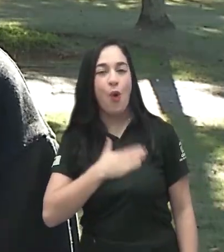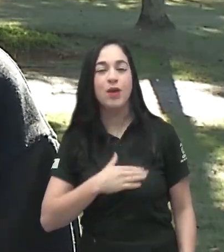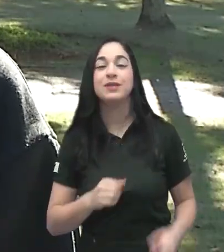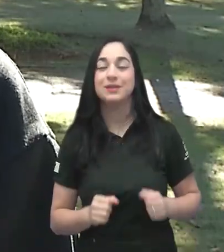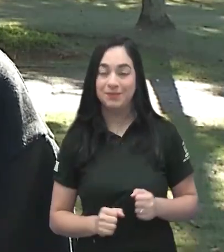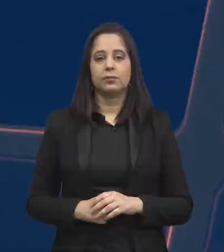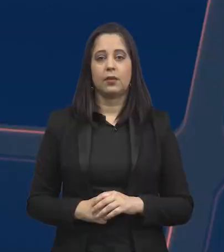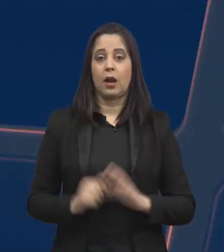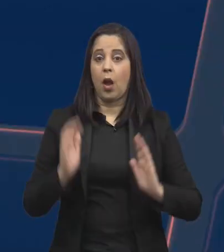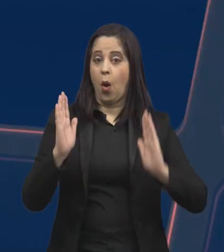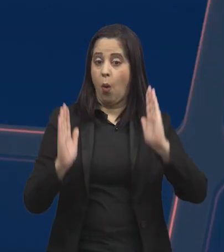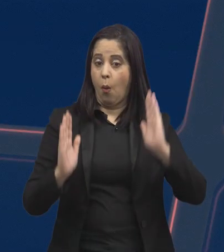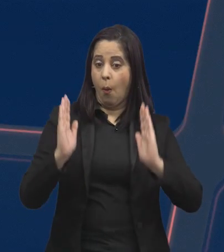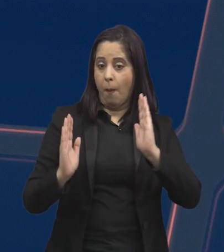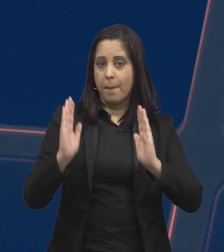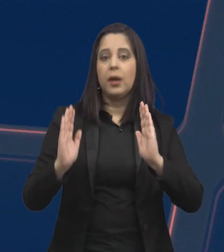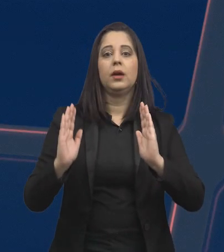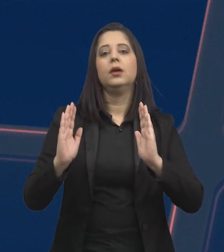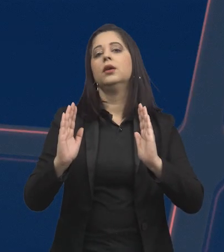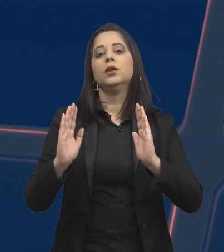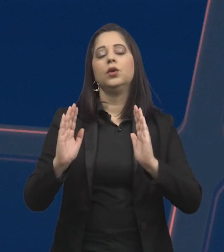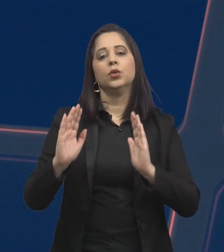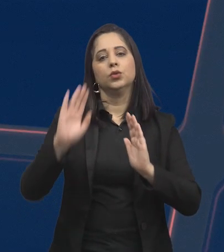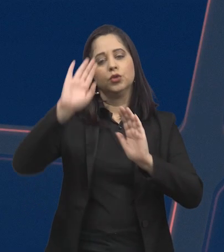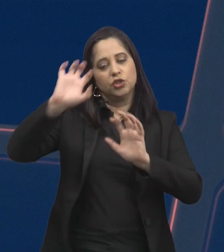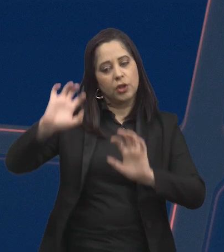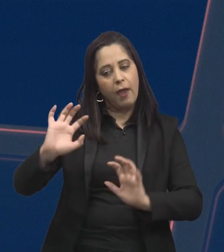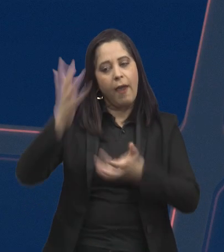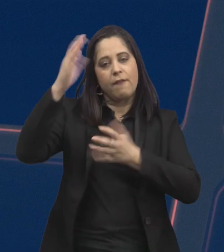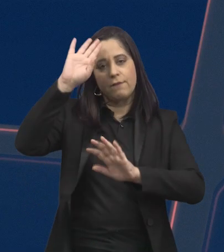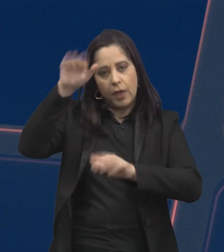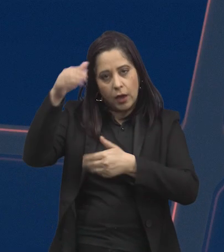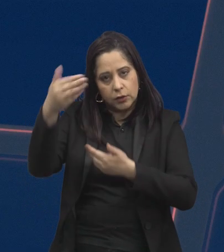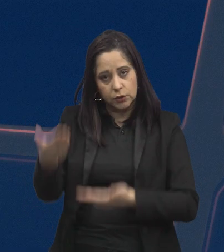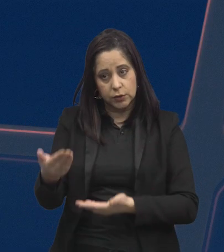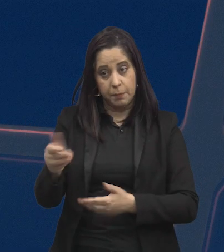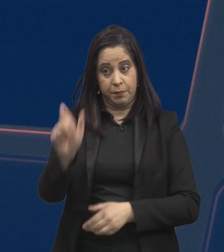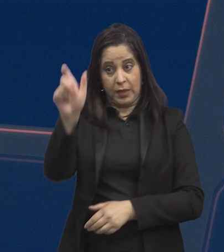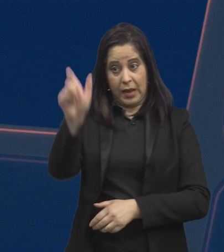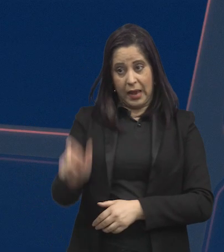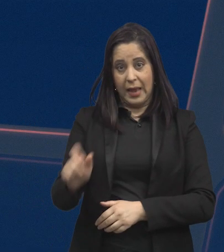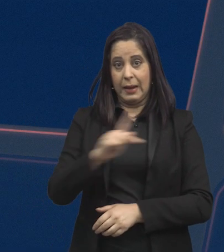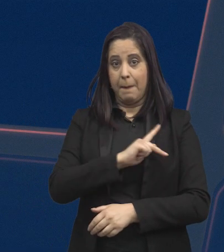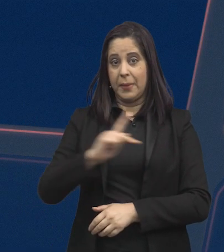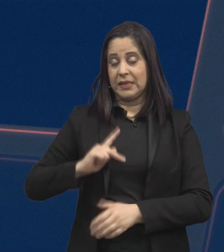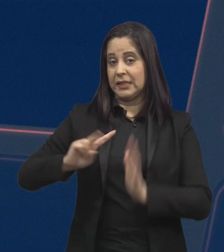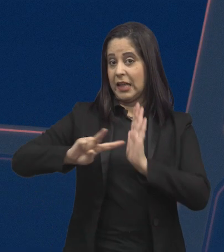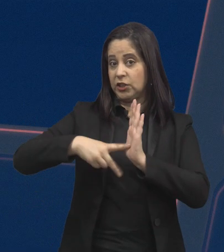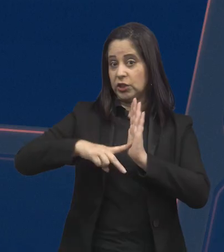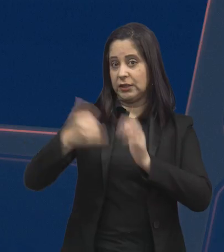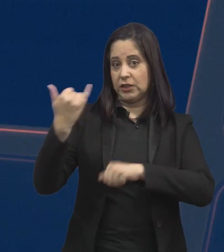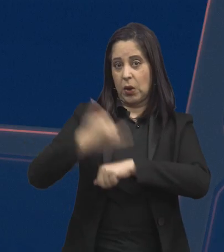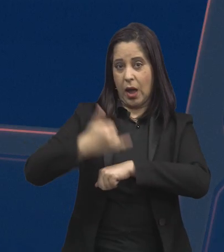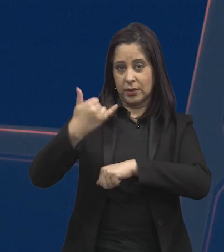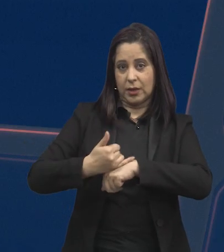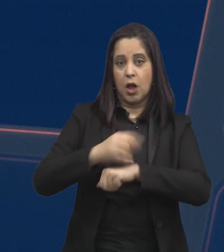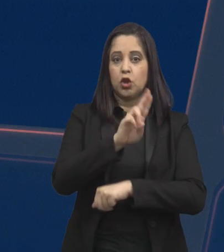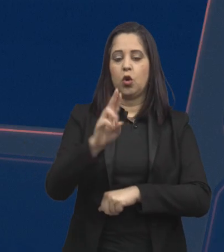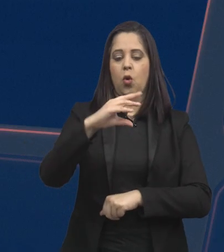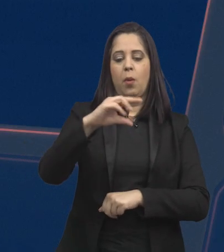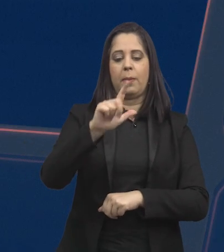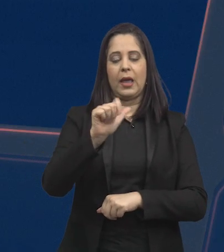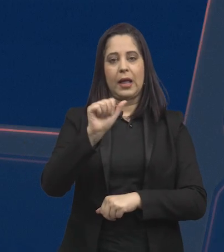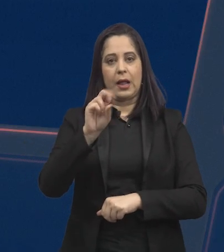gostar. Durante a sessão solene realizada no plenário da Câmara, o presidente do Sindicato dos Metalúrgicos de Taubaté